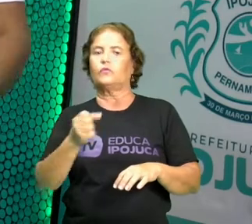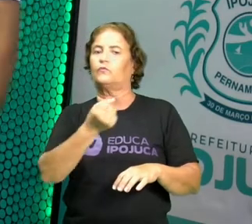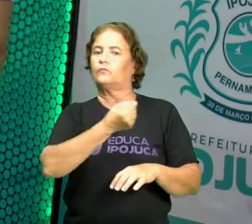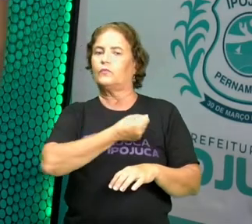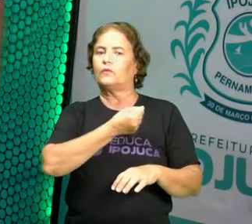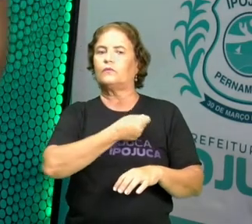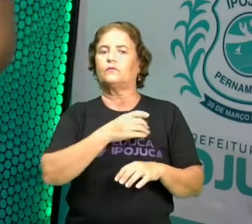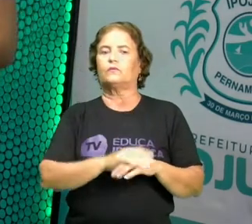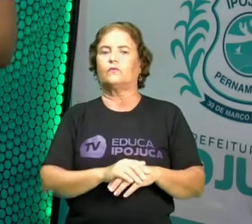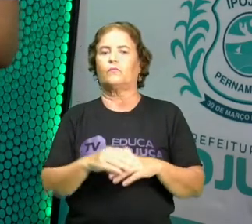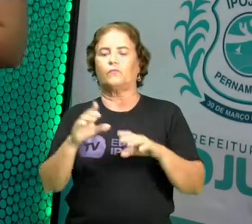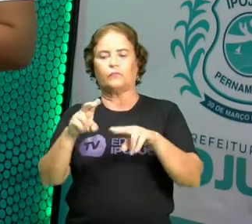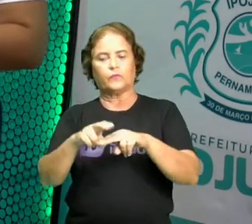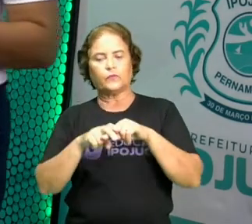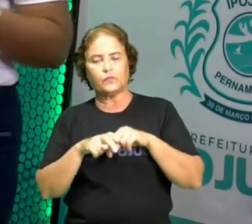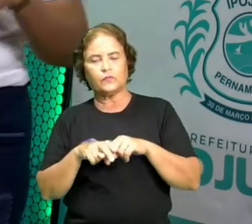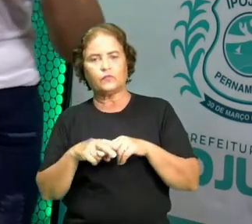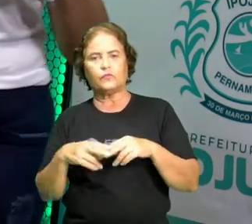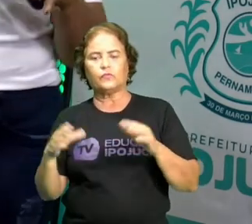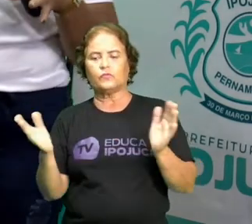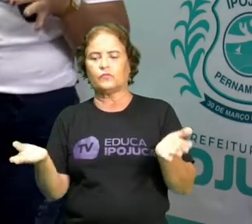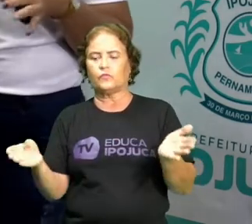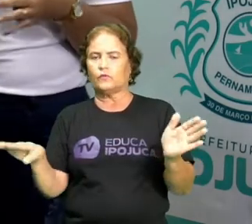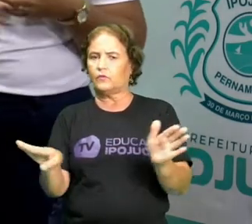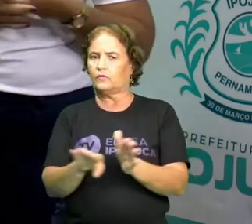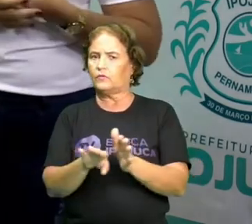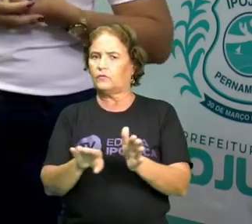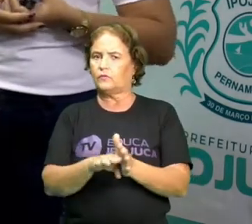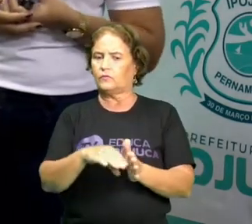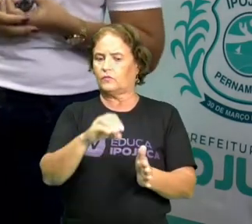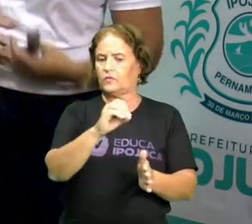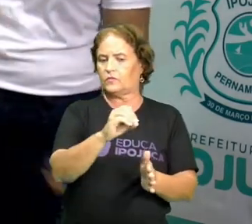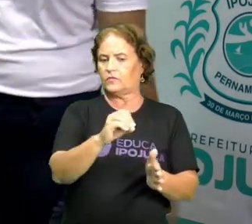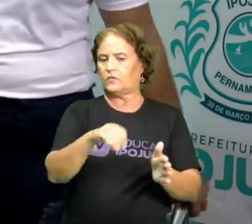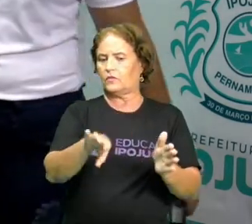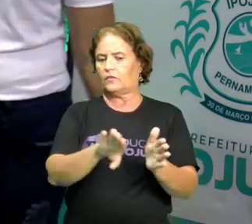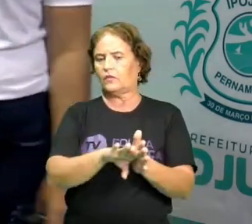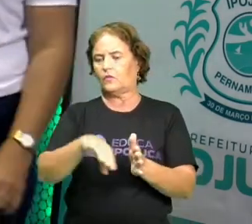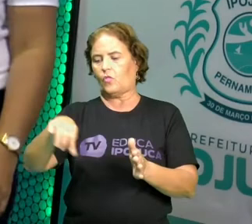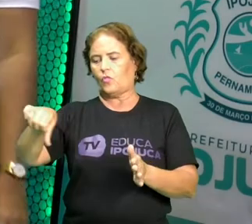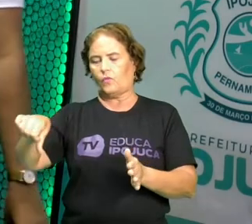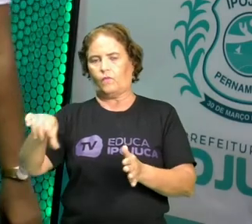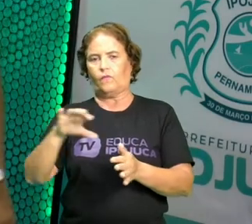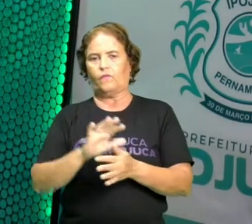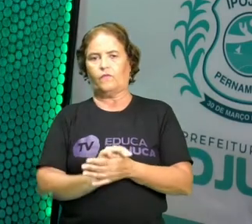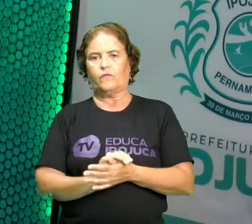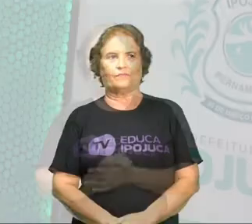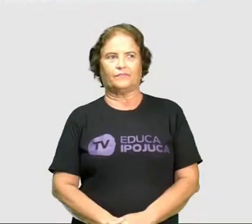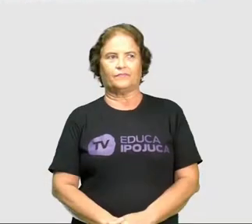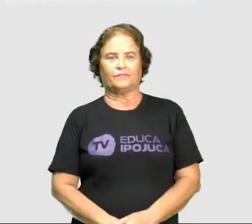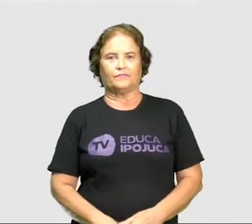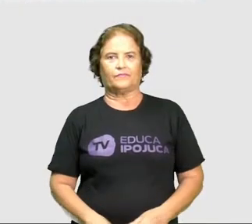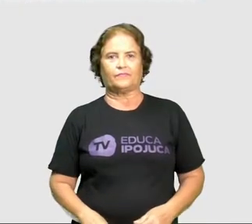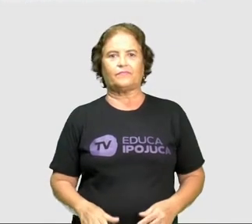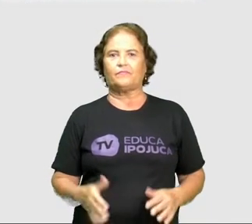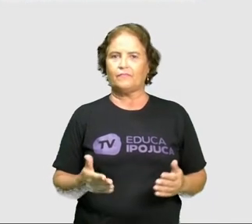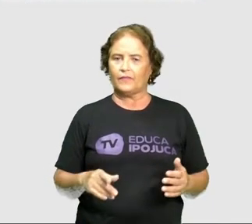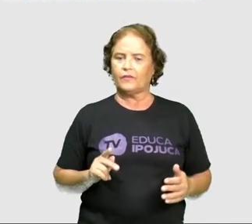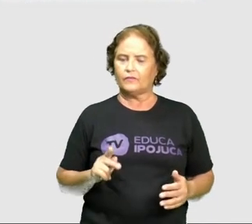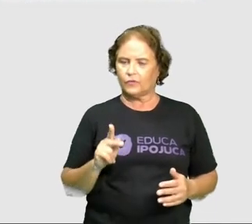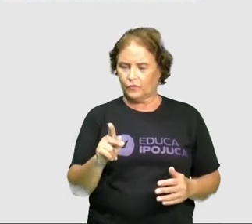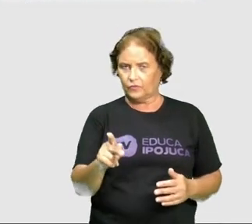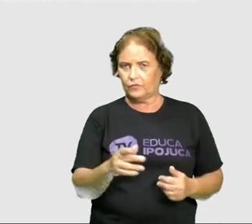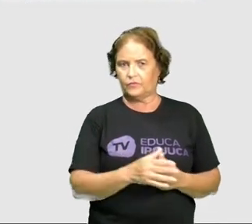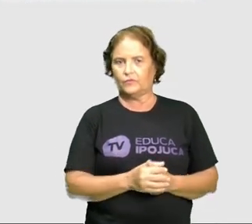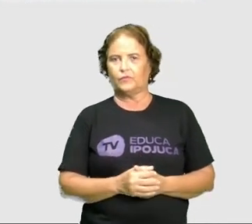de 0 a 9. Para vocês não esquecer, Tia colocou isso aqui. Para continuar aqui,